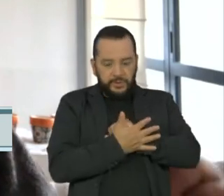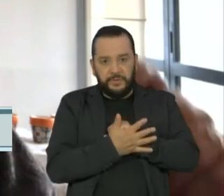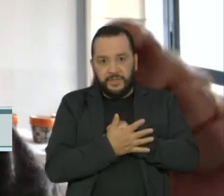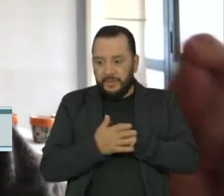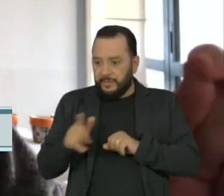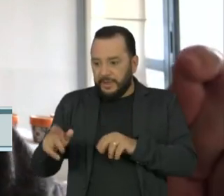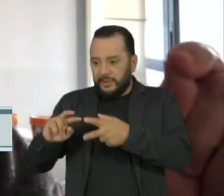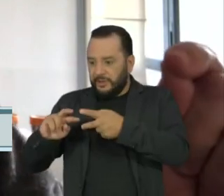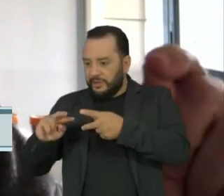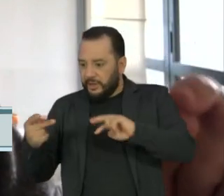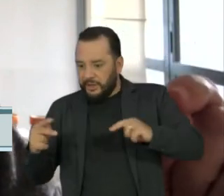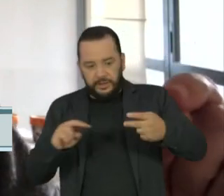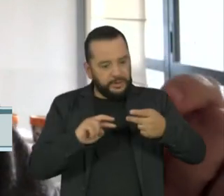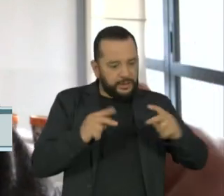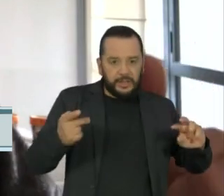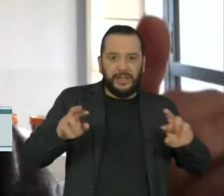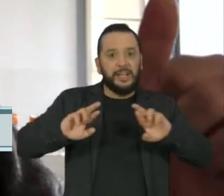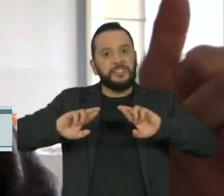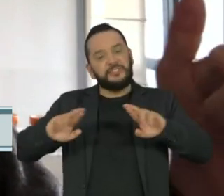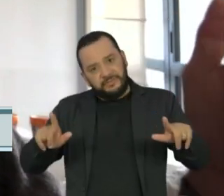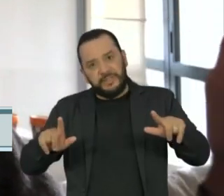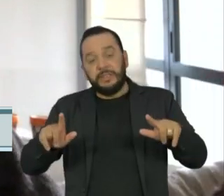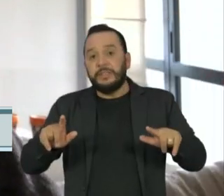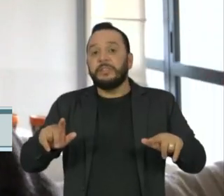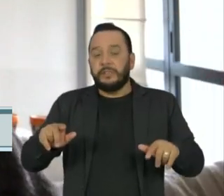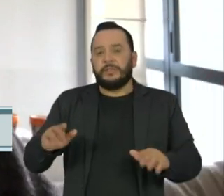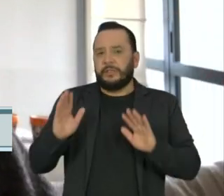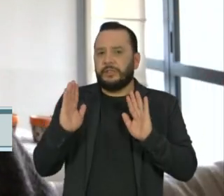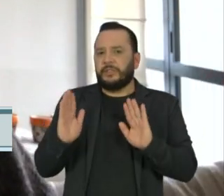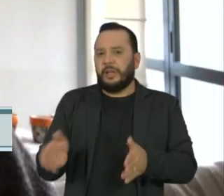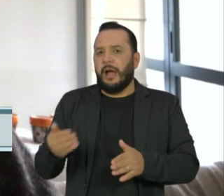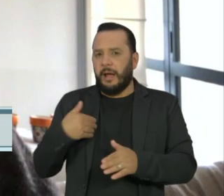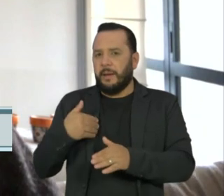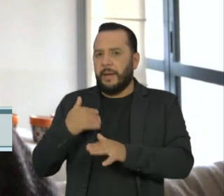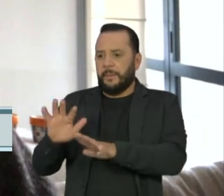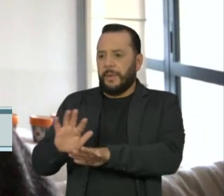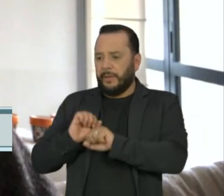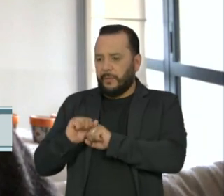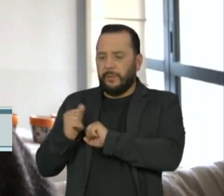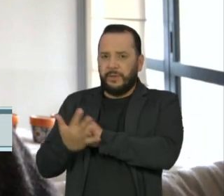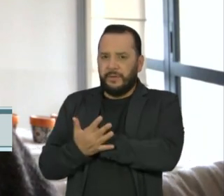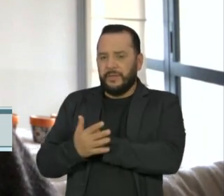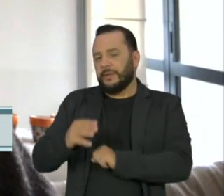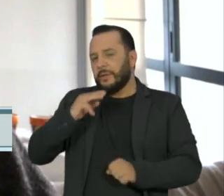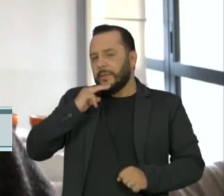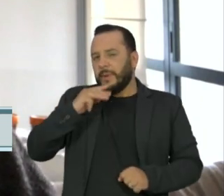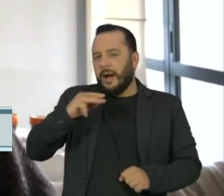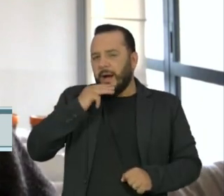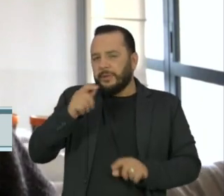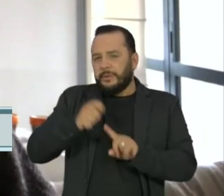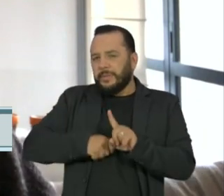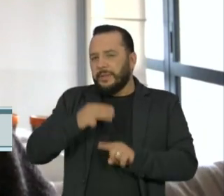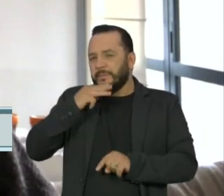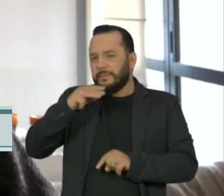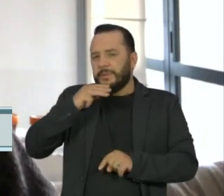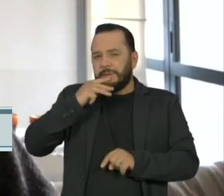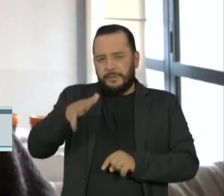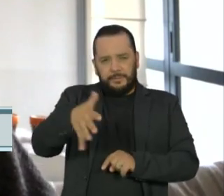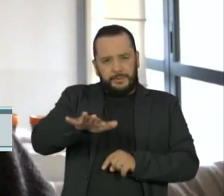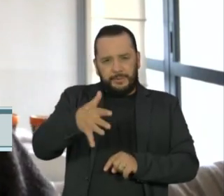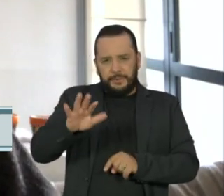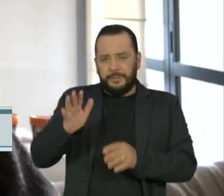uma reinfecção. Ou seja, um paciente que havia sido infectado em março, né, por um vírus que foi